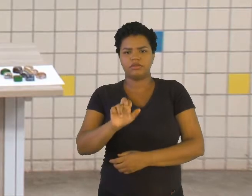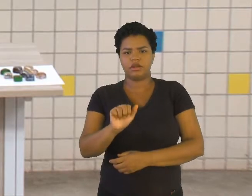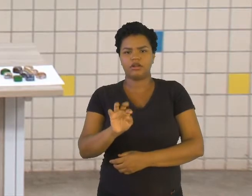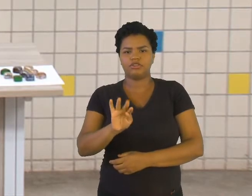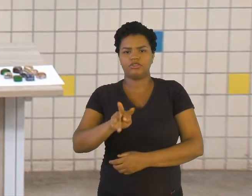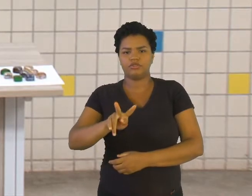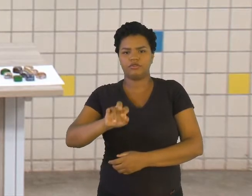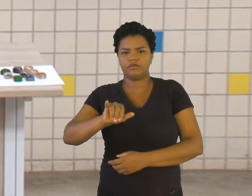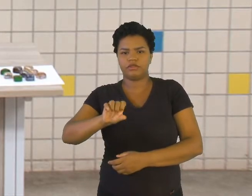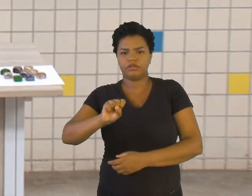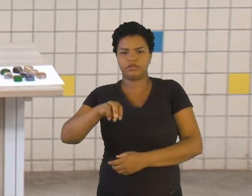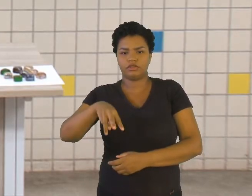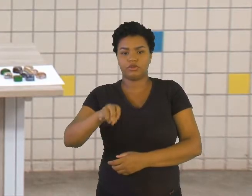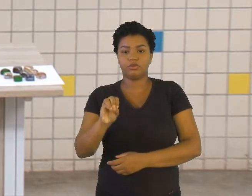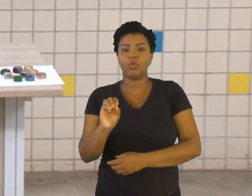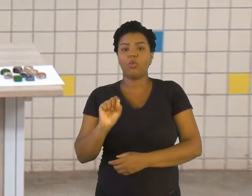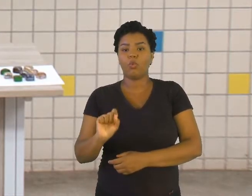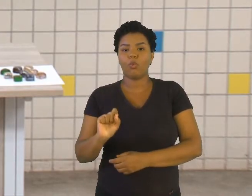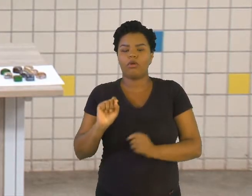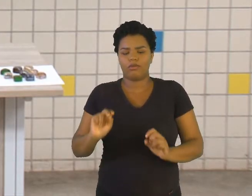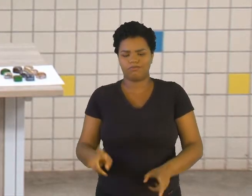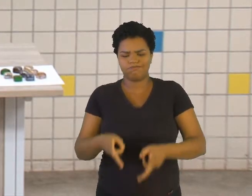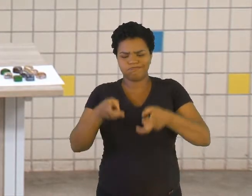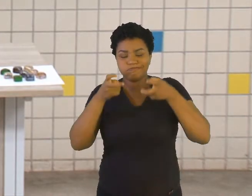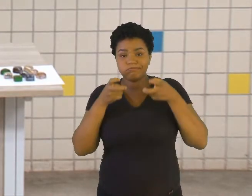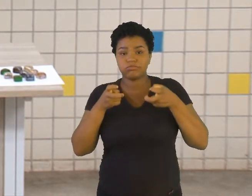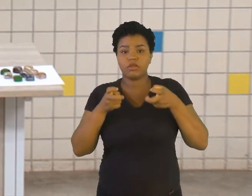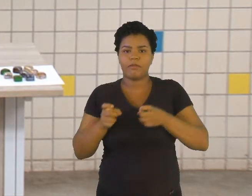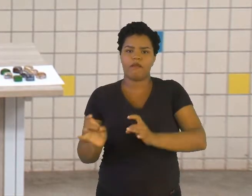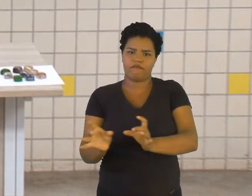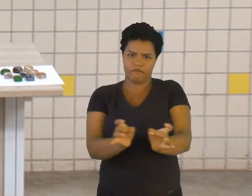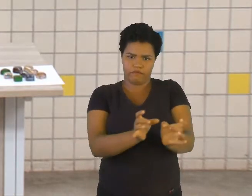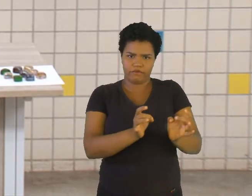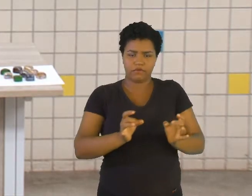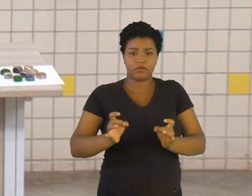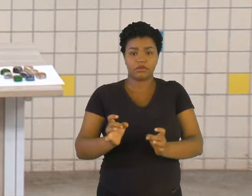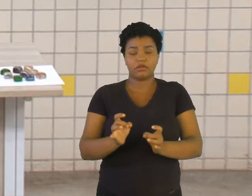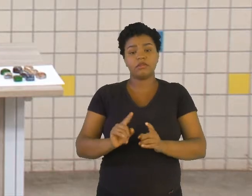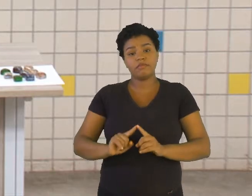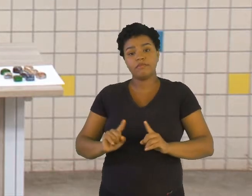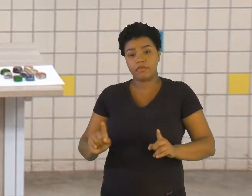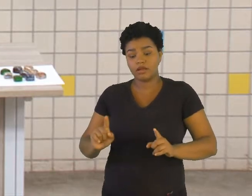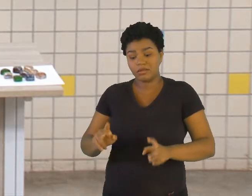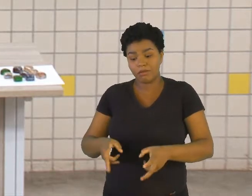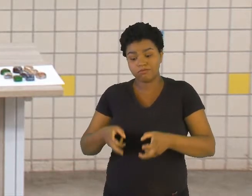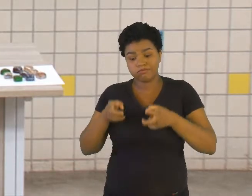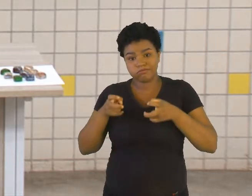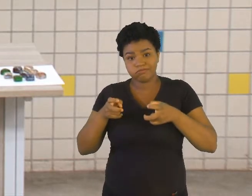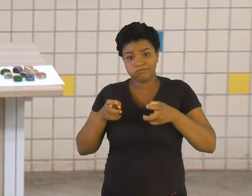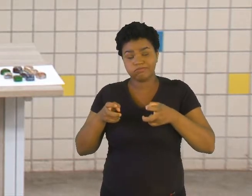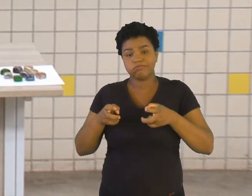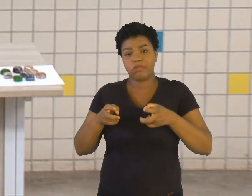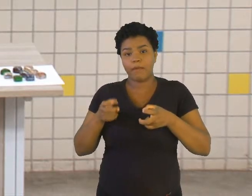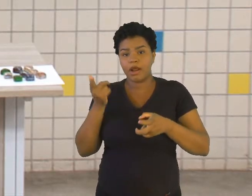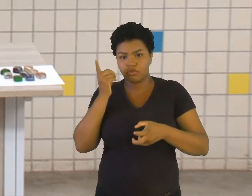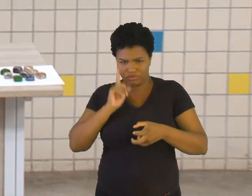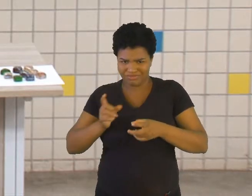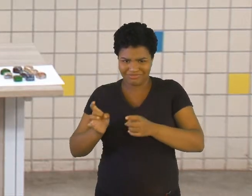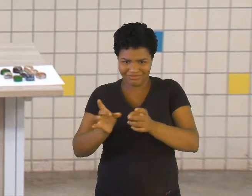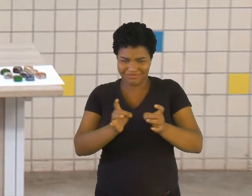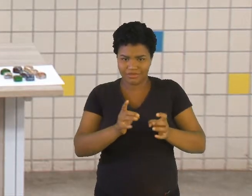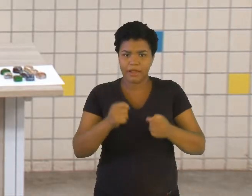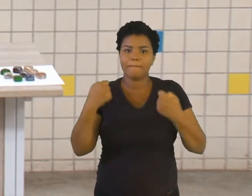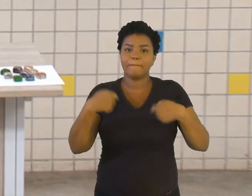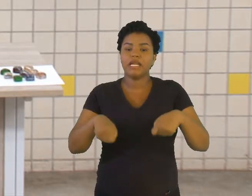é retirada para comercialização. Mas para ela ser retirada da comercialização, ela tem